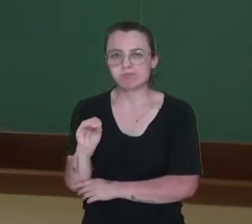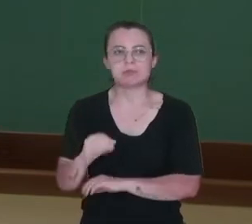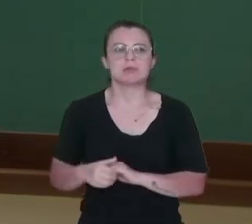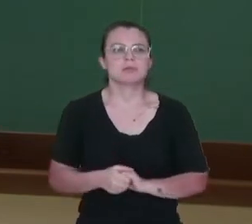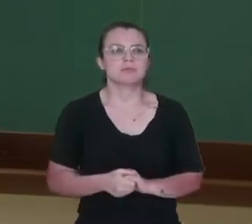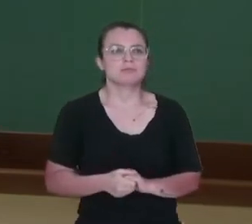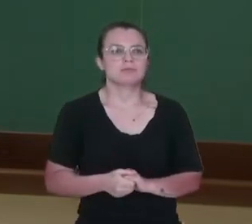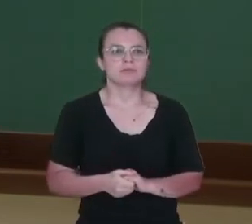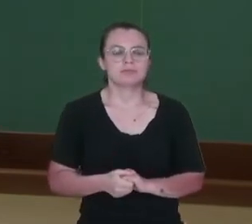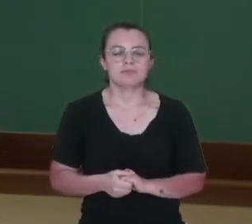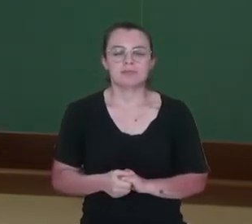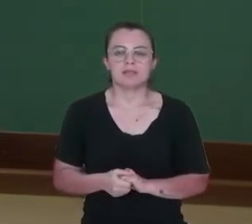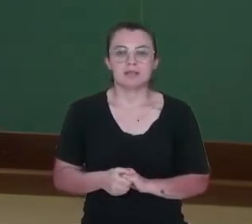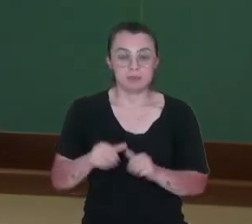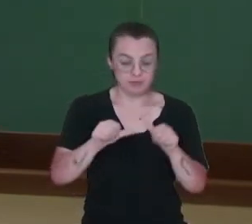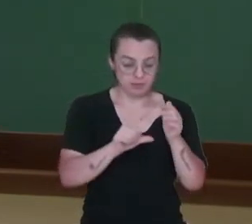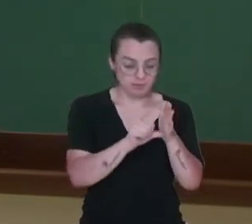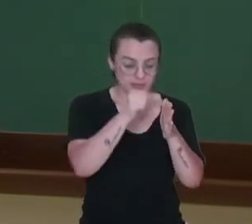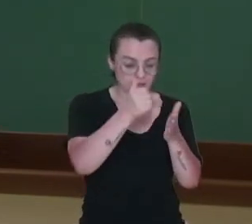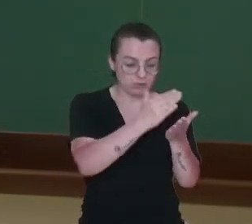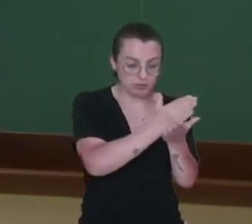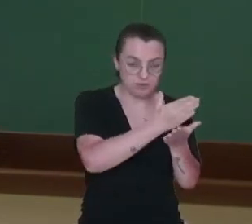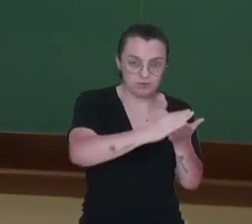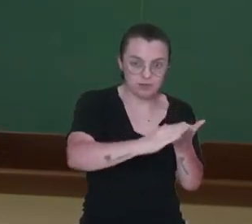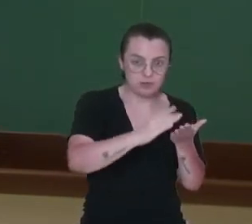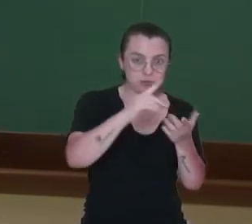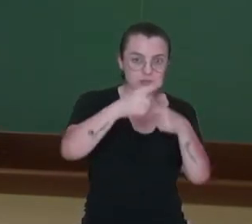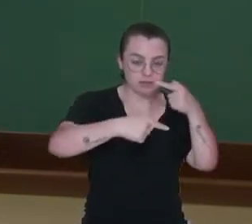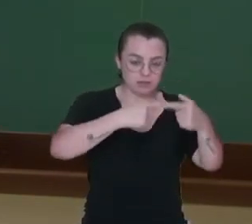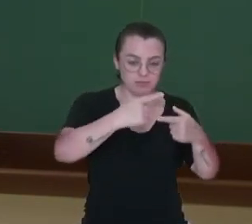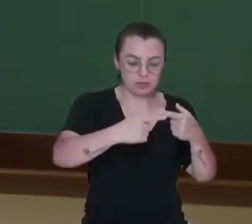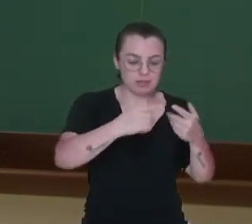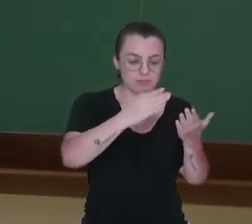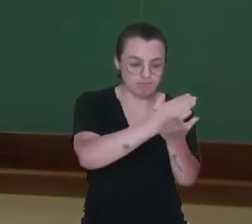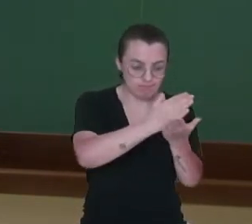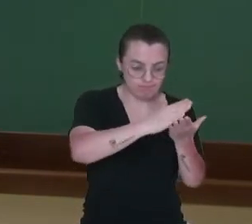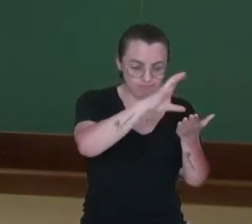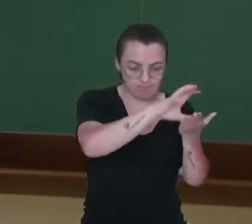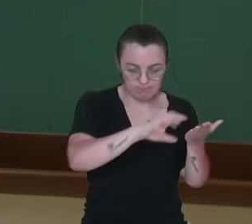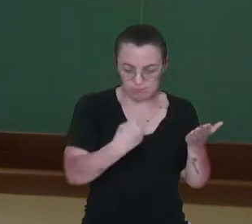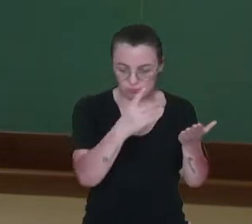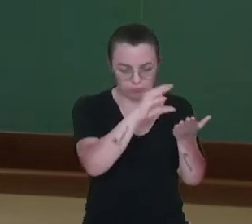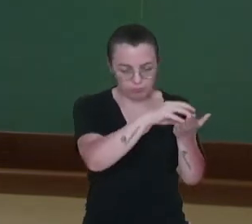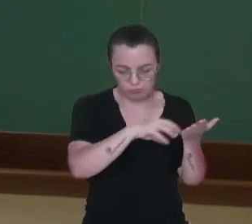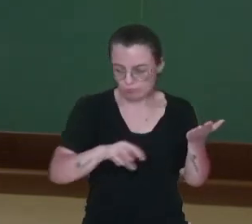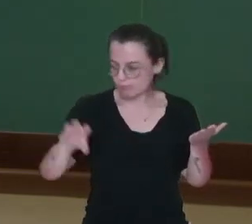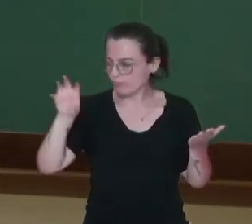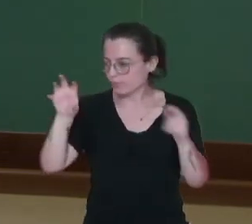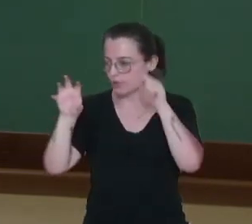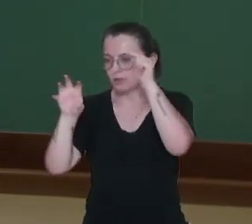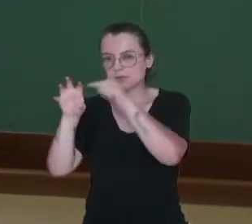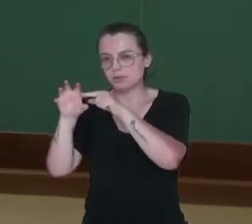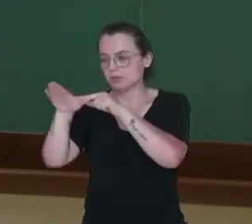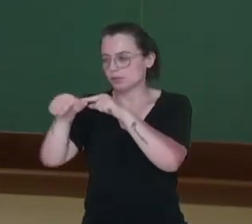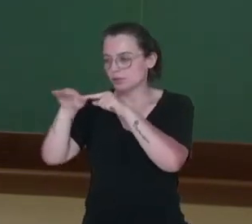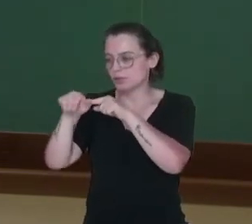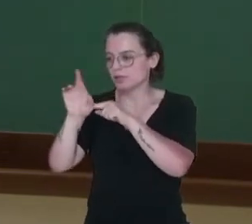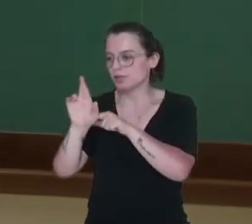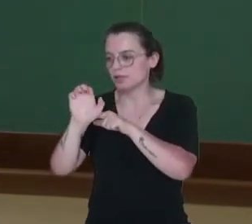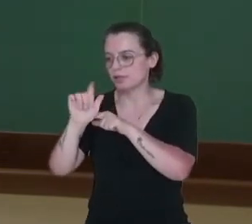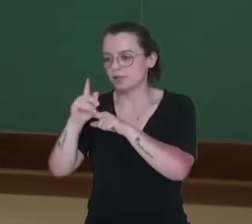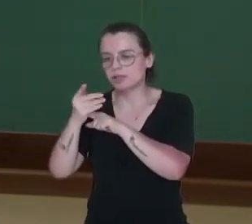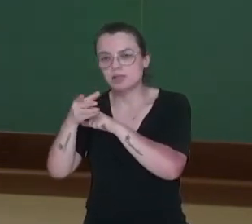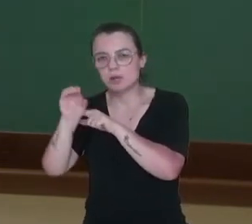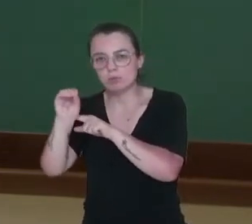Então eu regionalizo, cada pedaço dessa divisão que foi feita, eu vou chamar de região. É essa porção